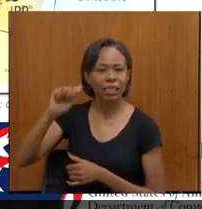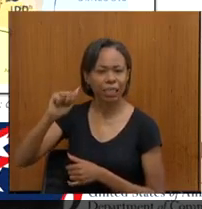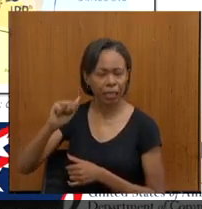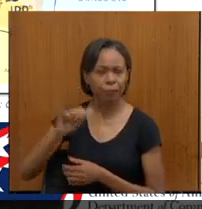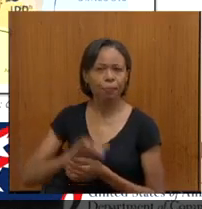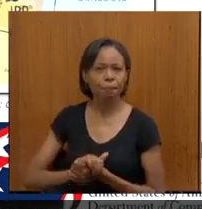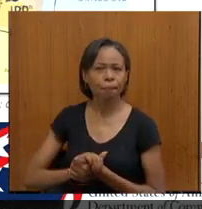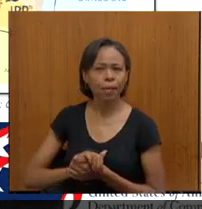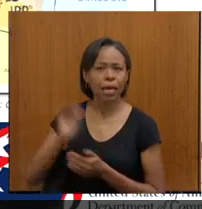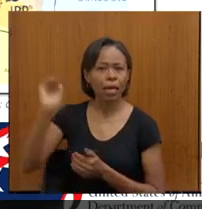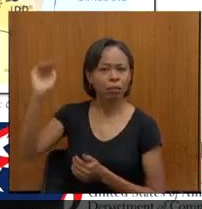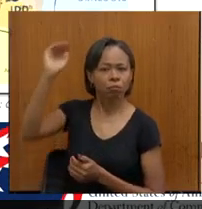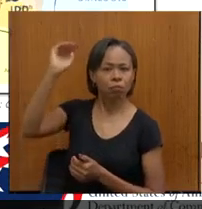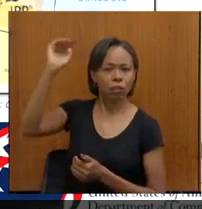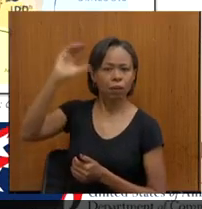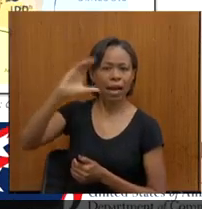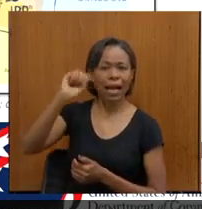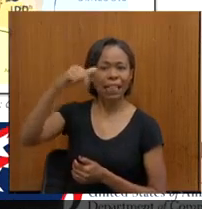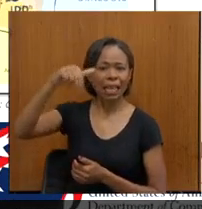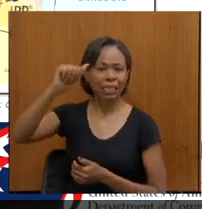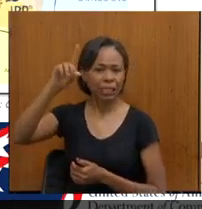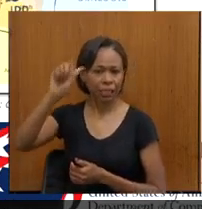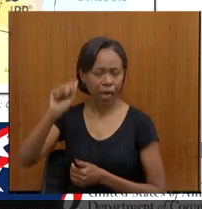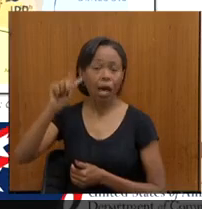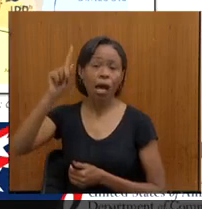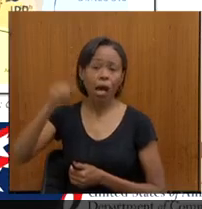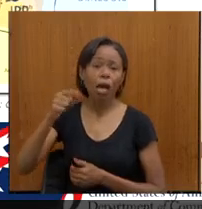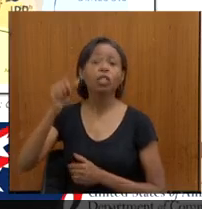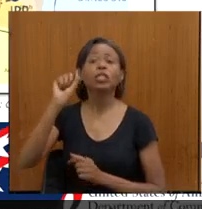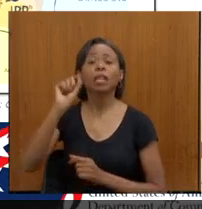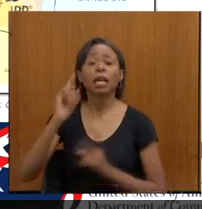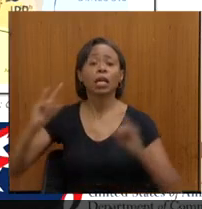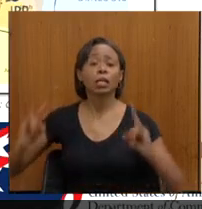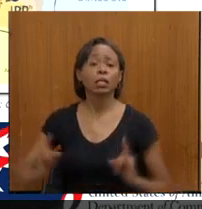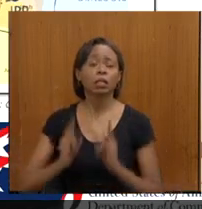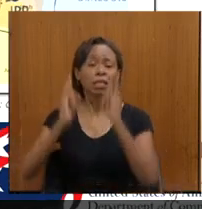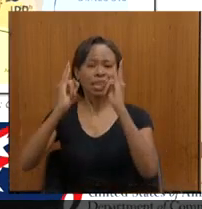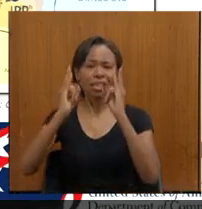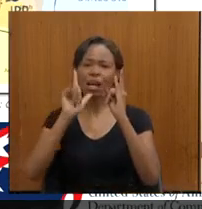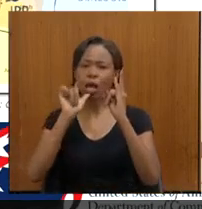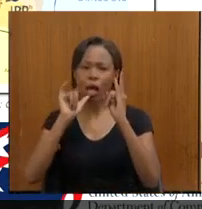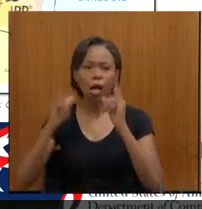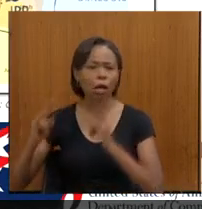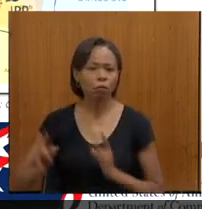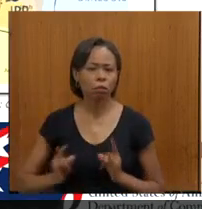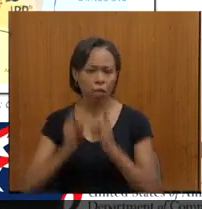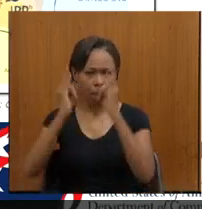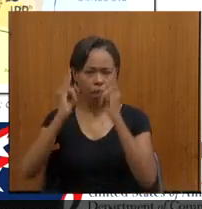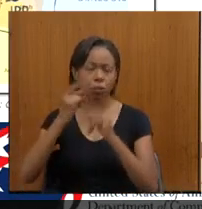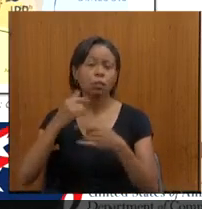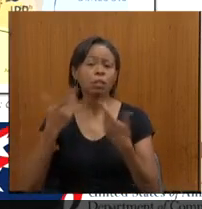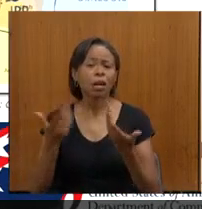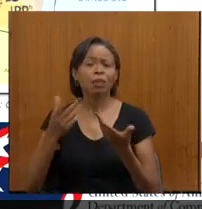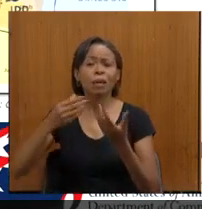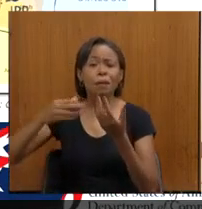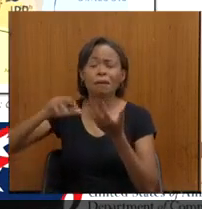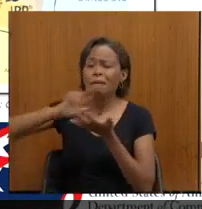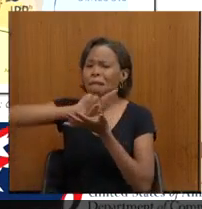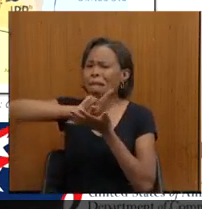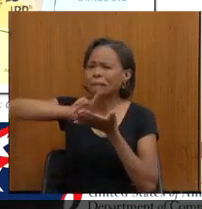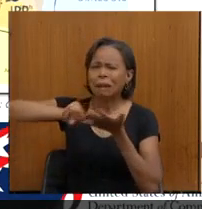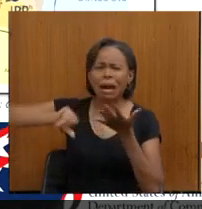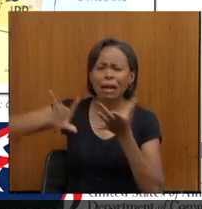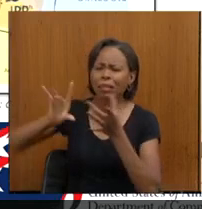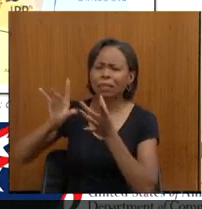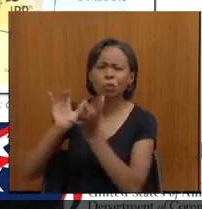através de vidro elétrico Então você tem uma combinação de fontes renováveis que vão